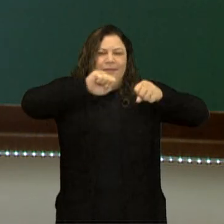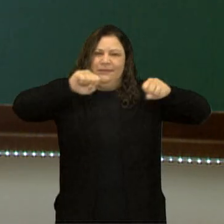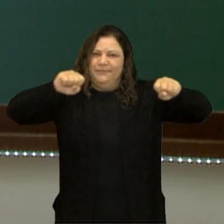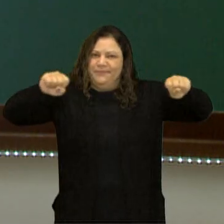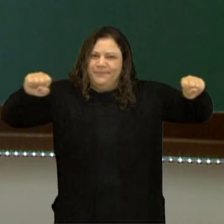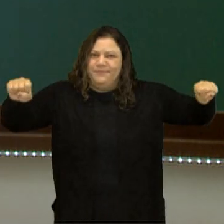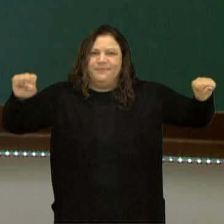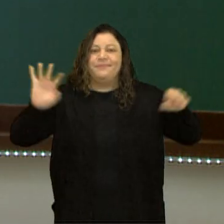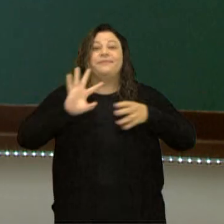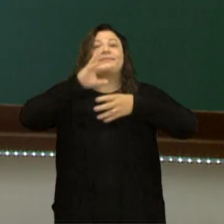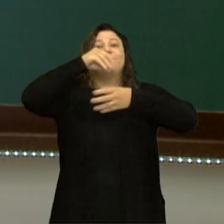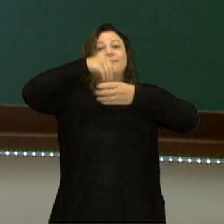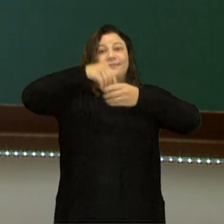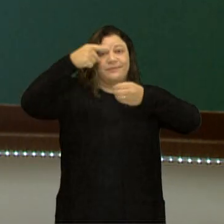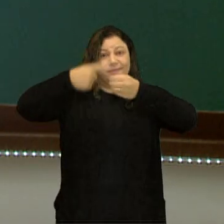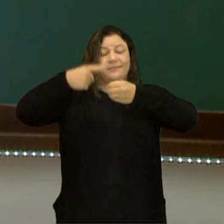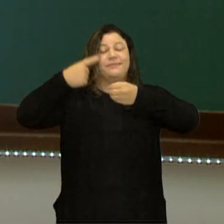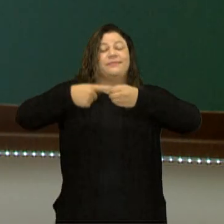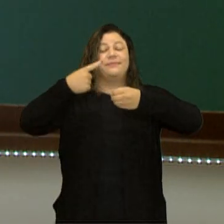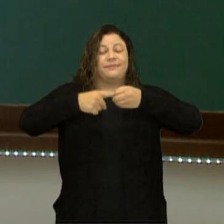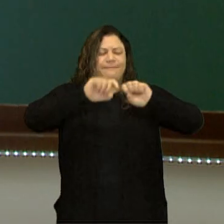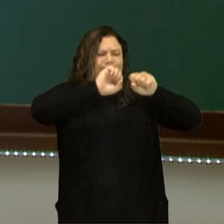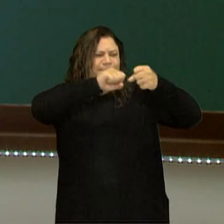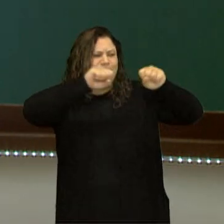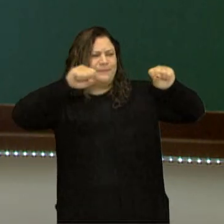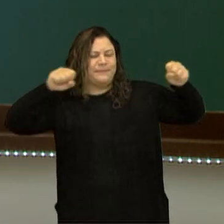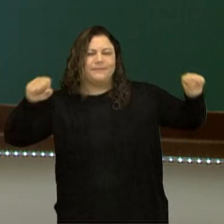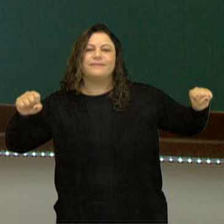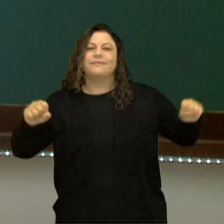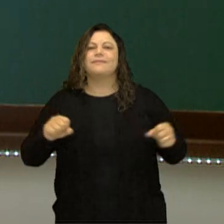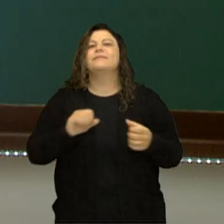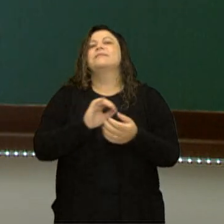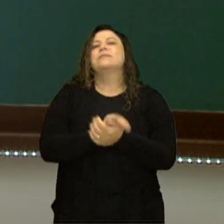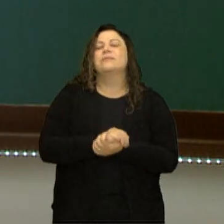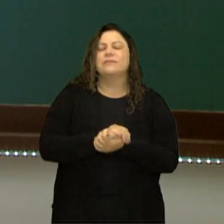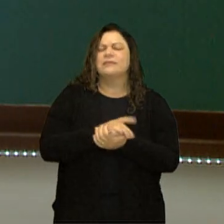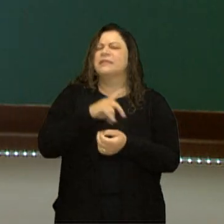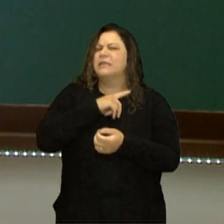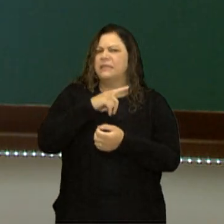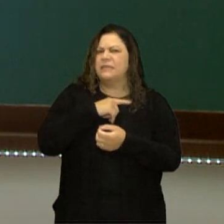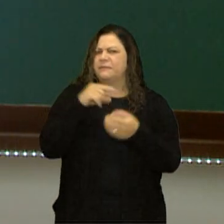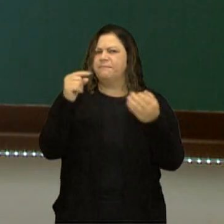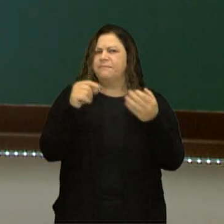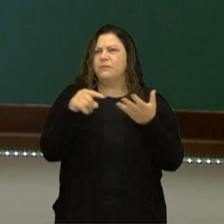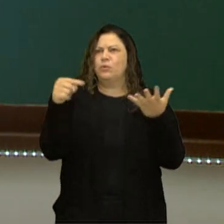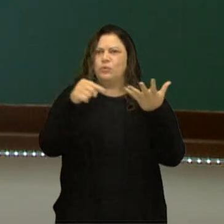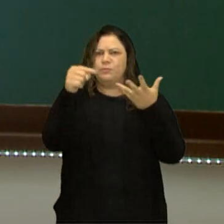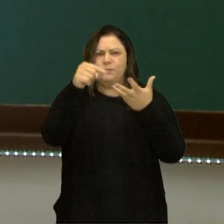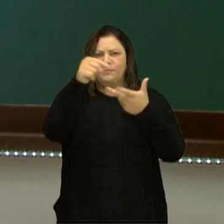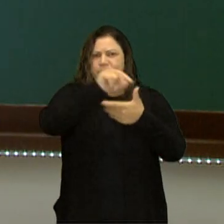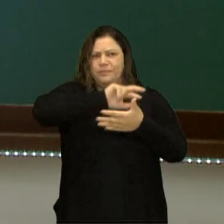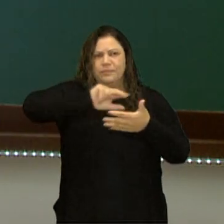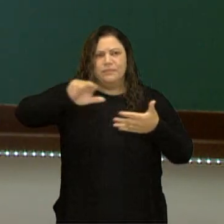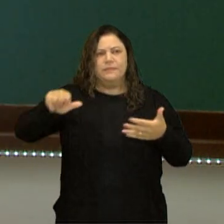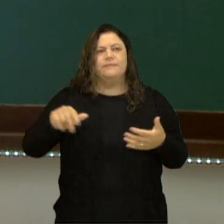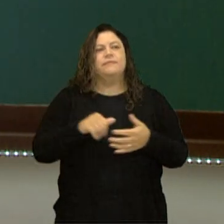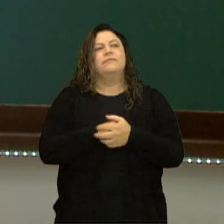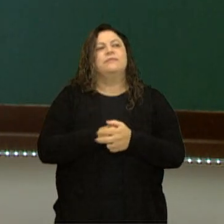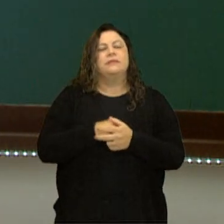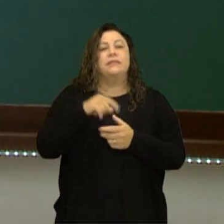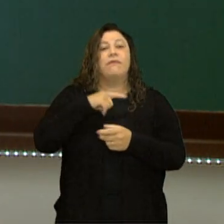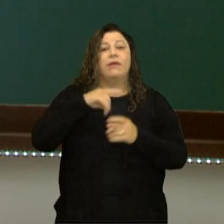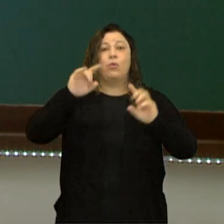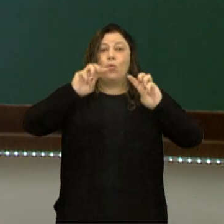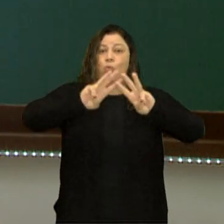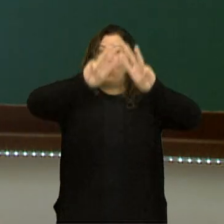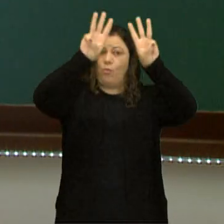uma cidade. Ele é gigantesco, o Central Park. Lá você encontra várias coisas. Você vai encontrar aquele